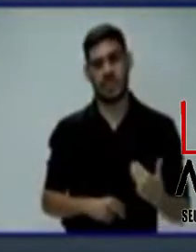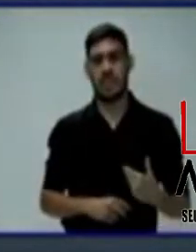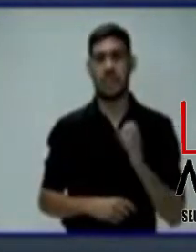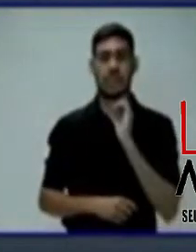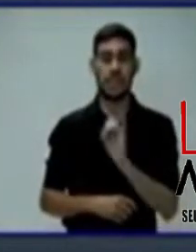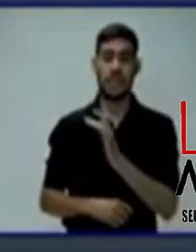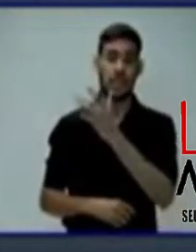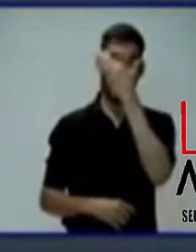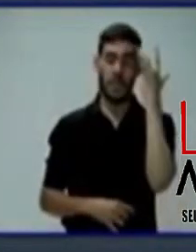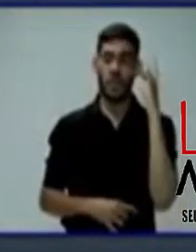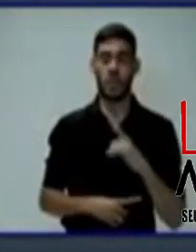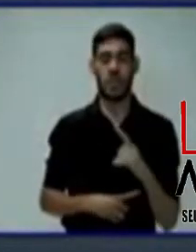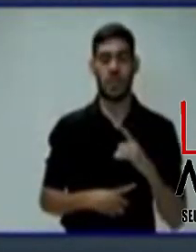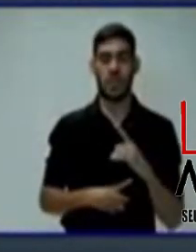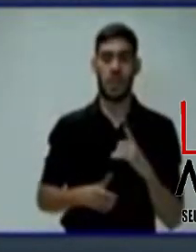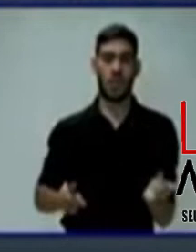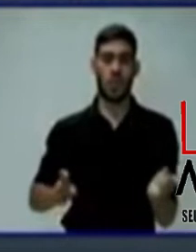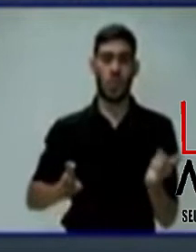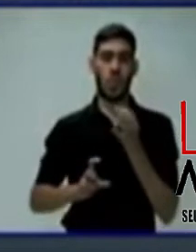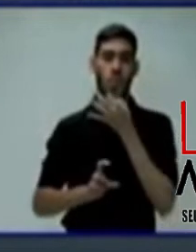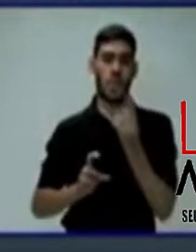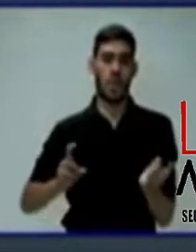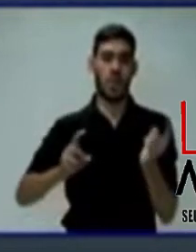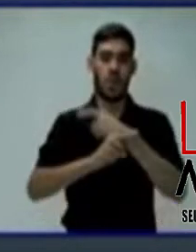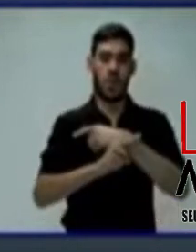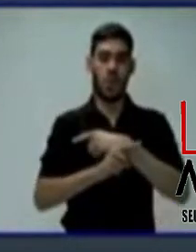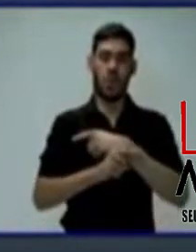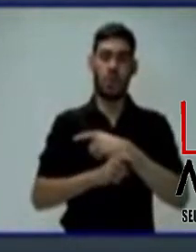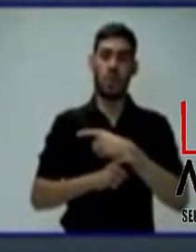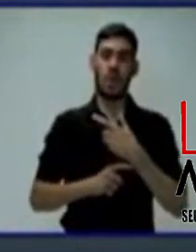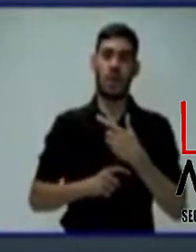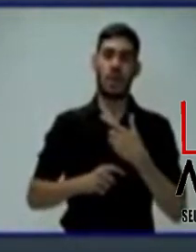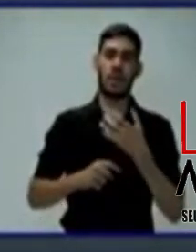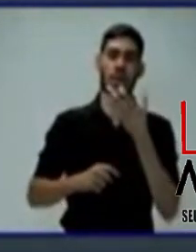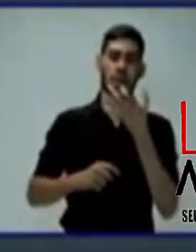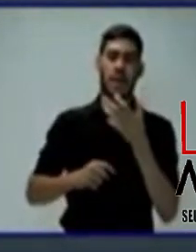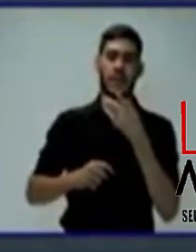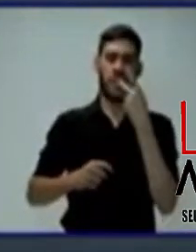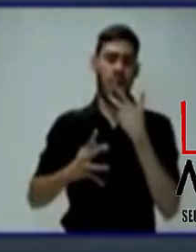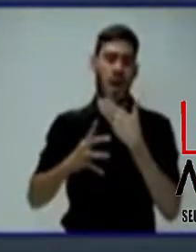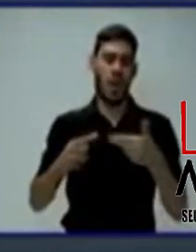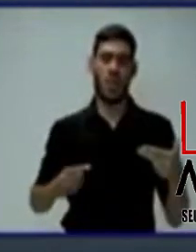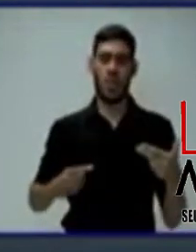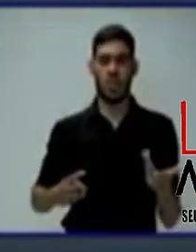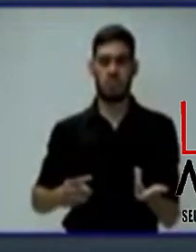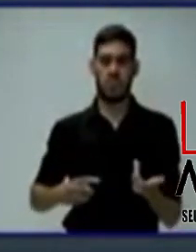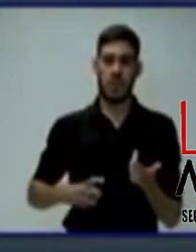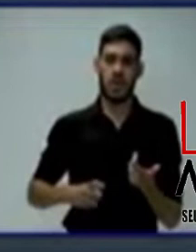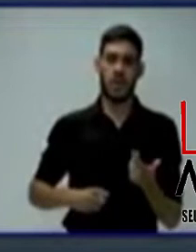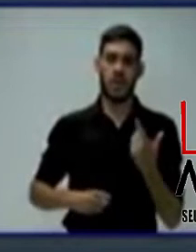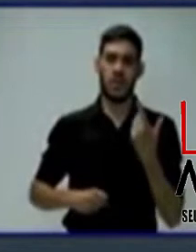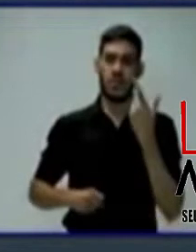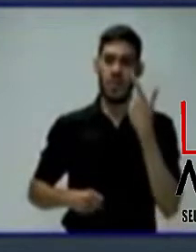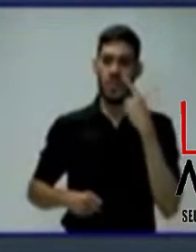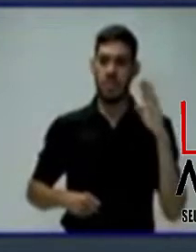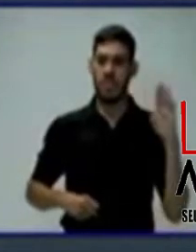alguém tem alguma divergência nessa matéria, se deseja fazer algum comentário. Vejo o braço levantado do